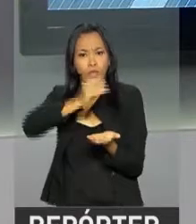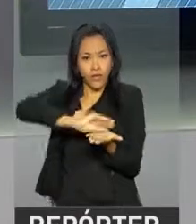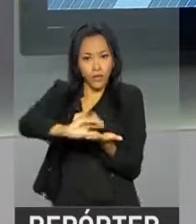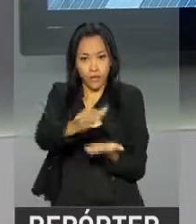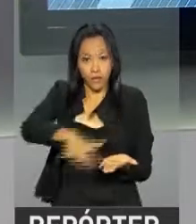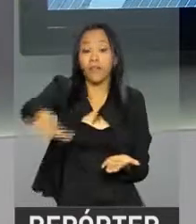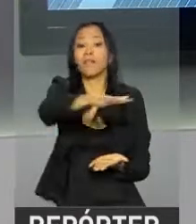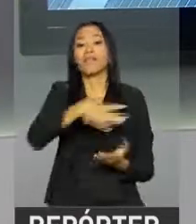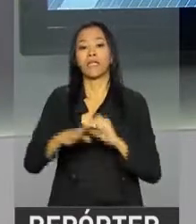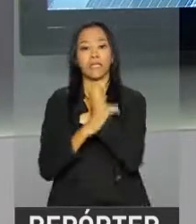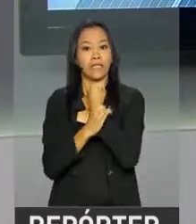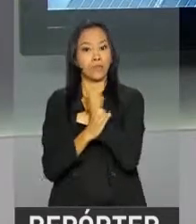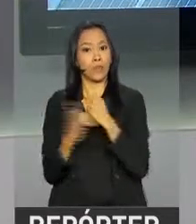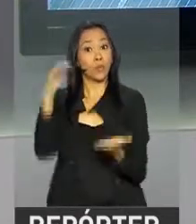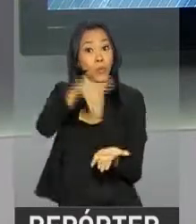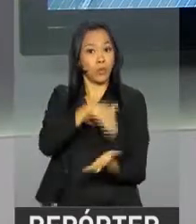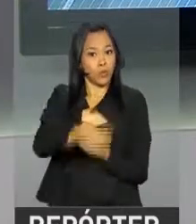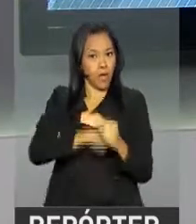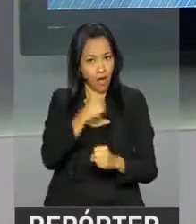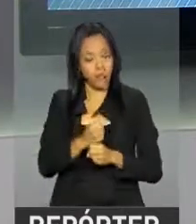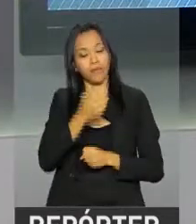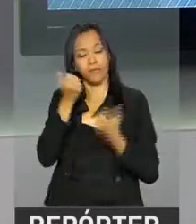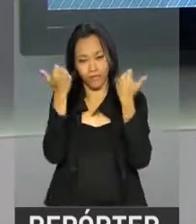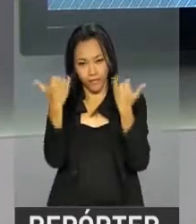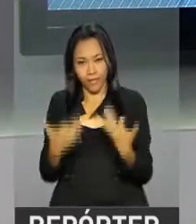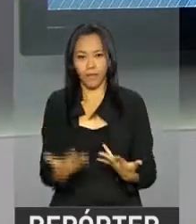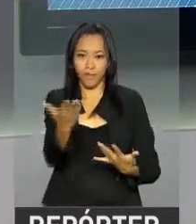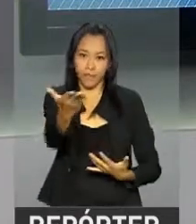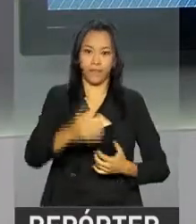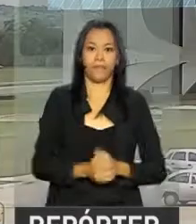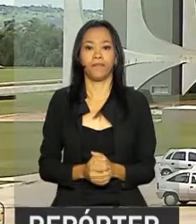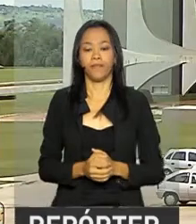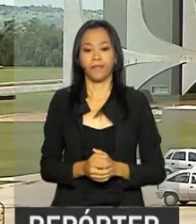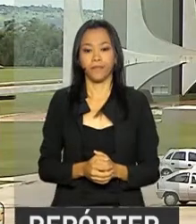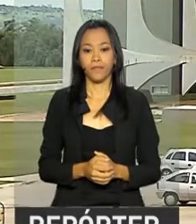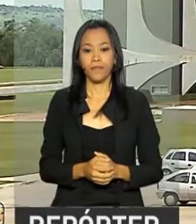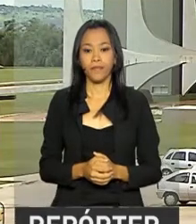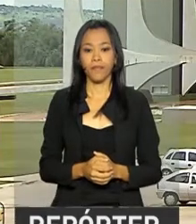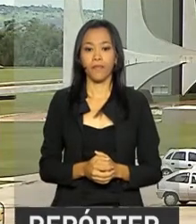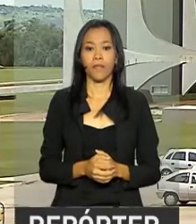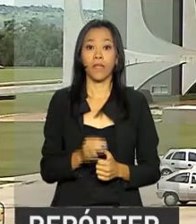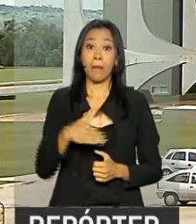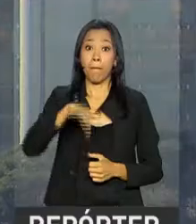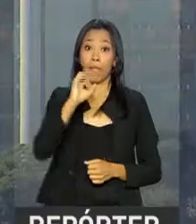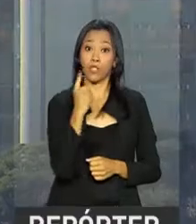segurança pública no último ano. O repórter Pablo Mundim traz os detalhes. Mais de